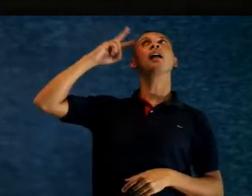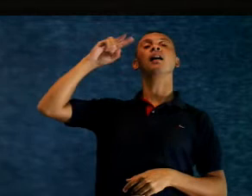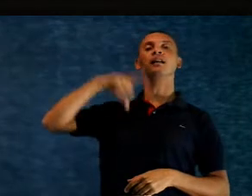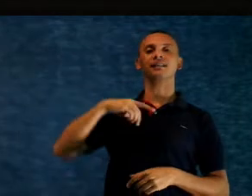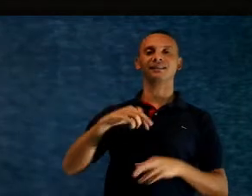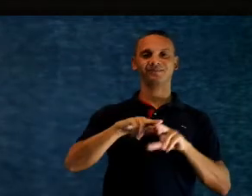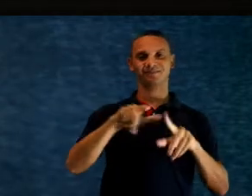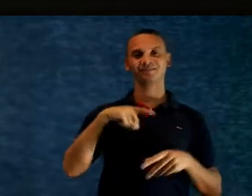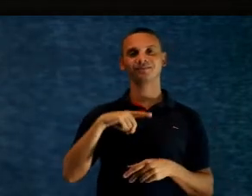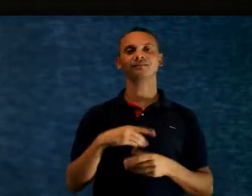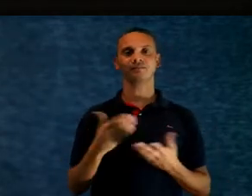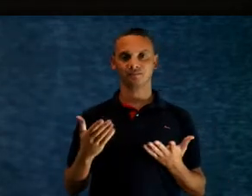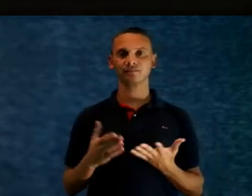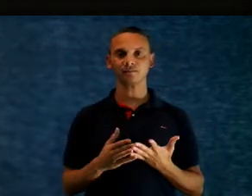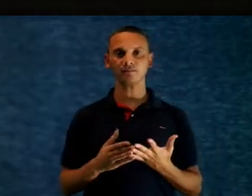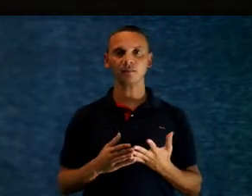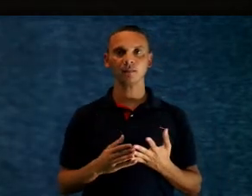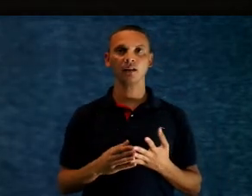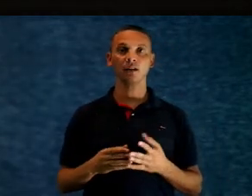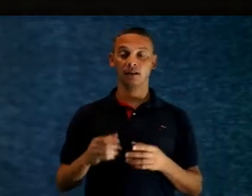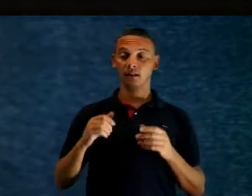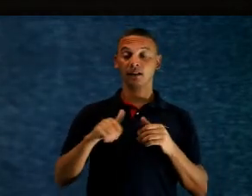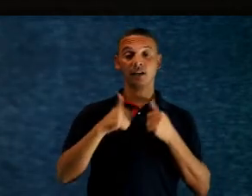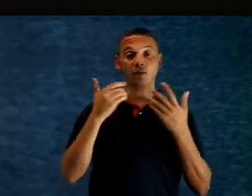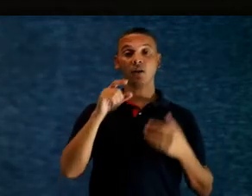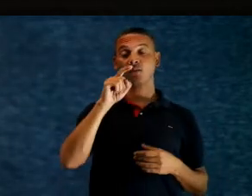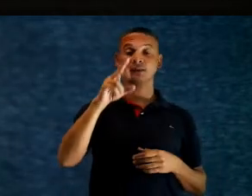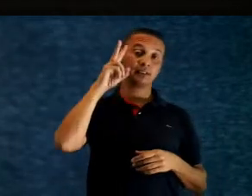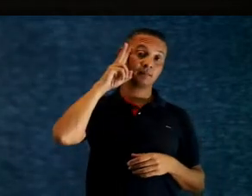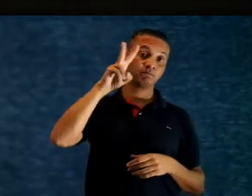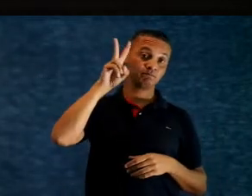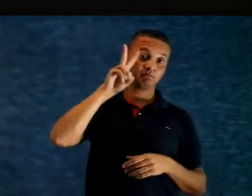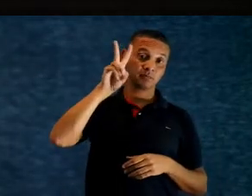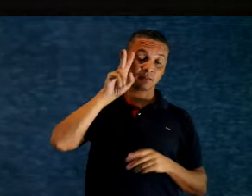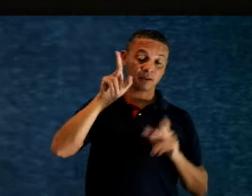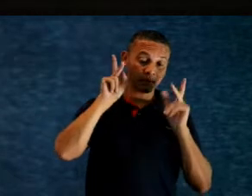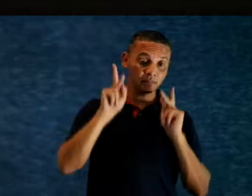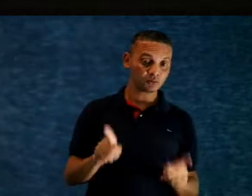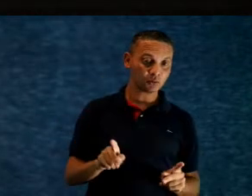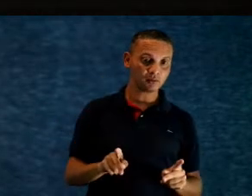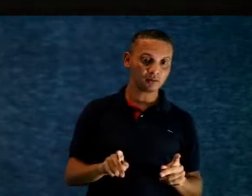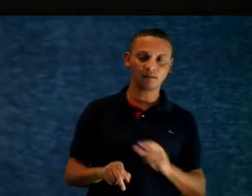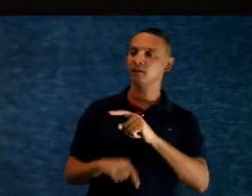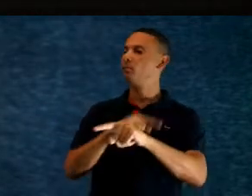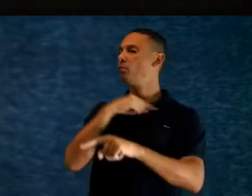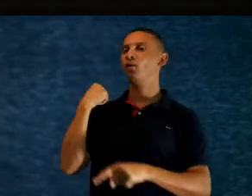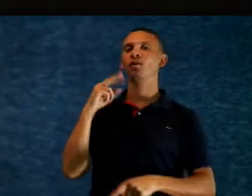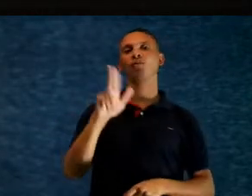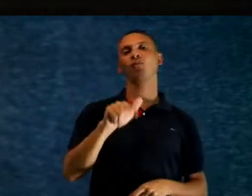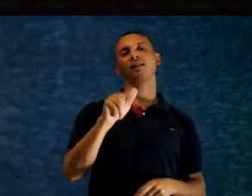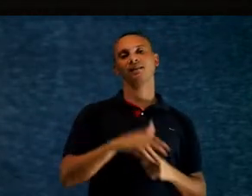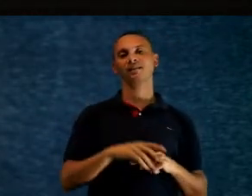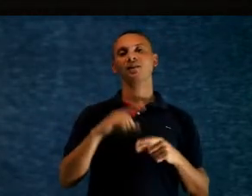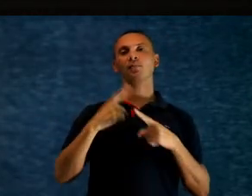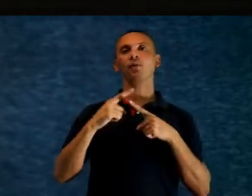for lembrada. Então, no dia 13 de novembro, né, uma terça-feira em Belo Horizonte, nós estamos